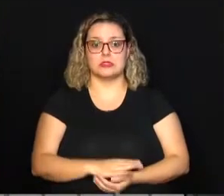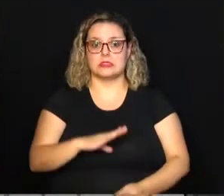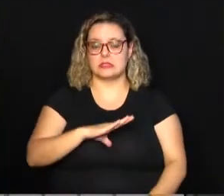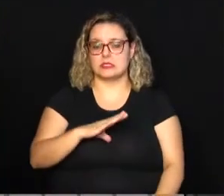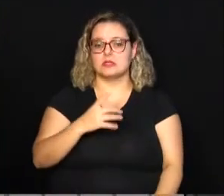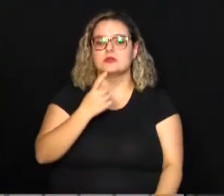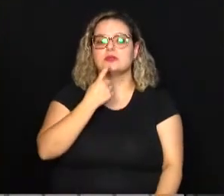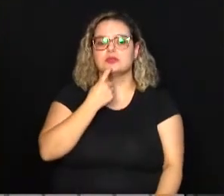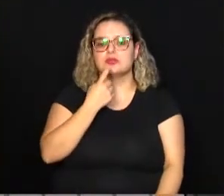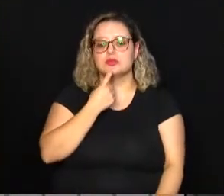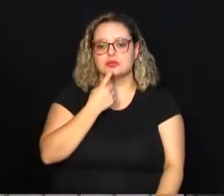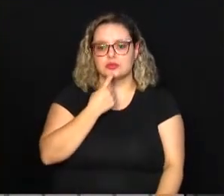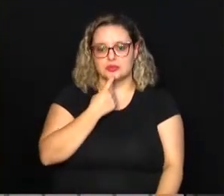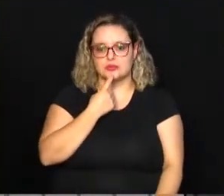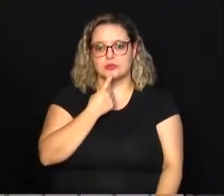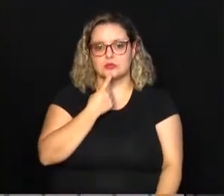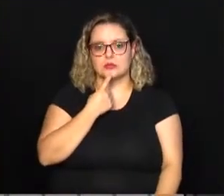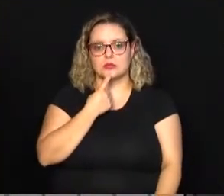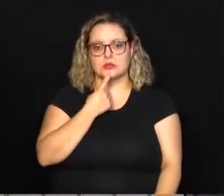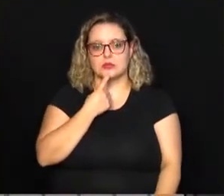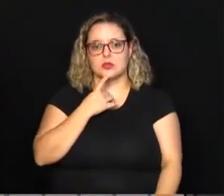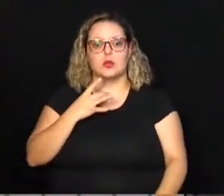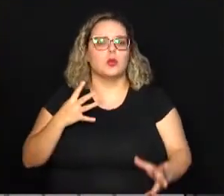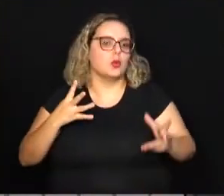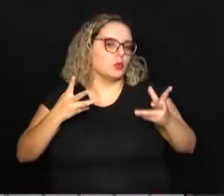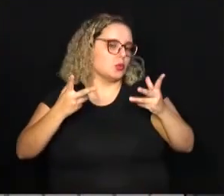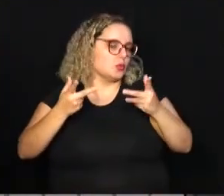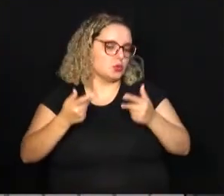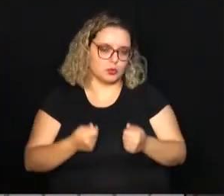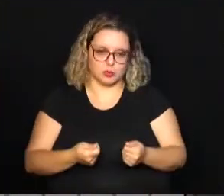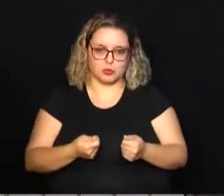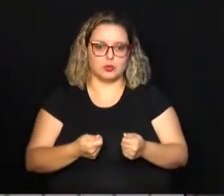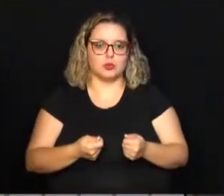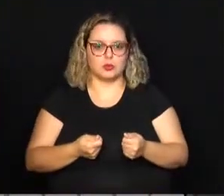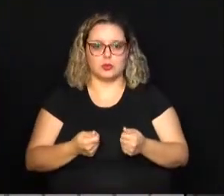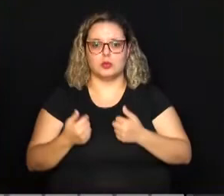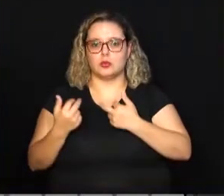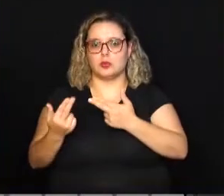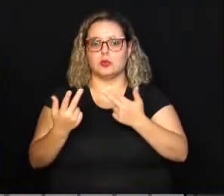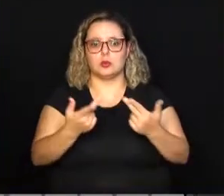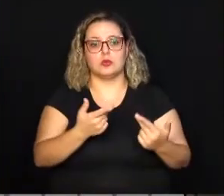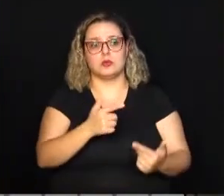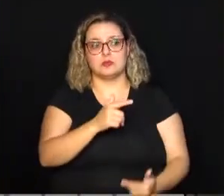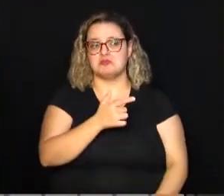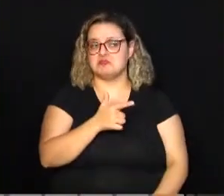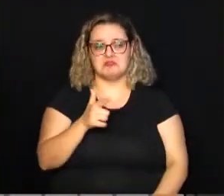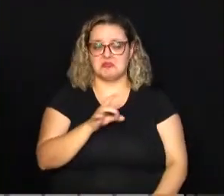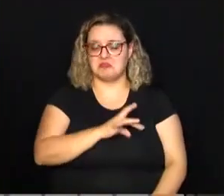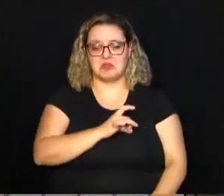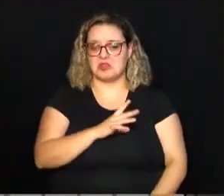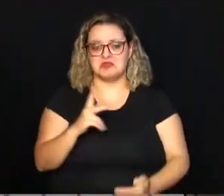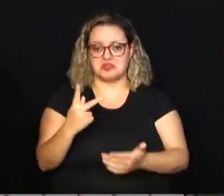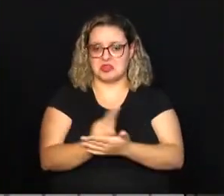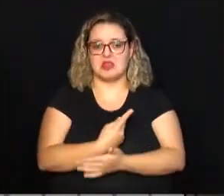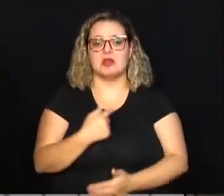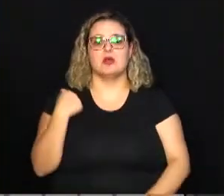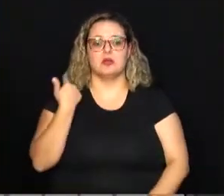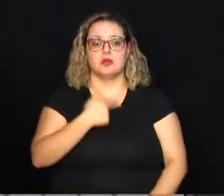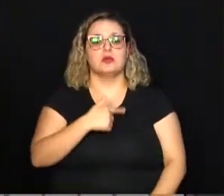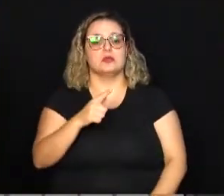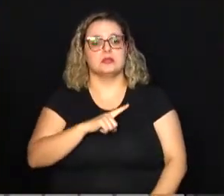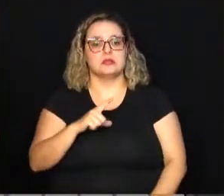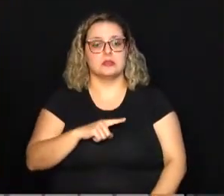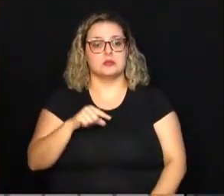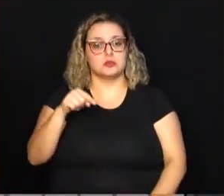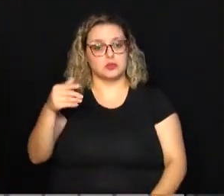ela atende, né, todo o entorno. Então, sem medo de errar, eu acredito que nós temos hoje na nossa